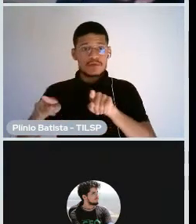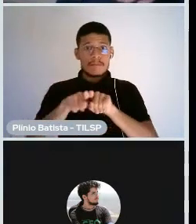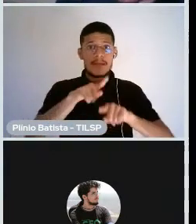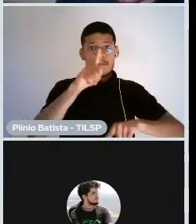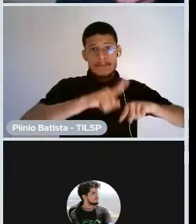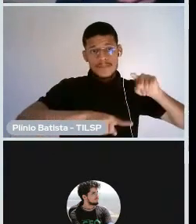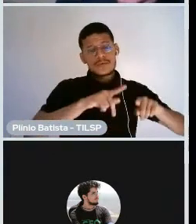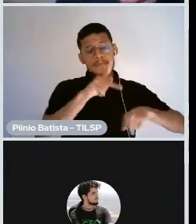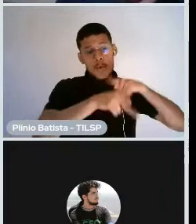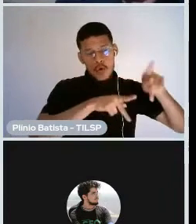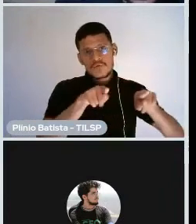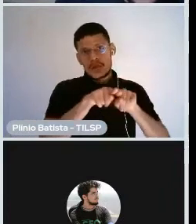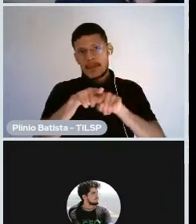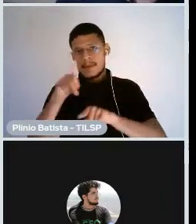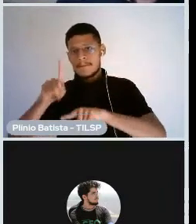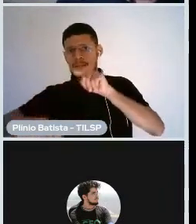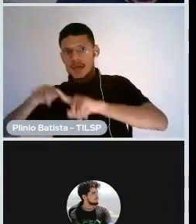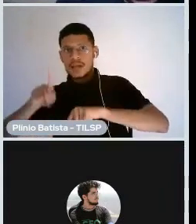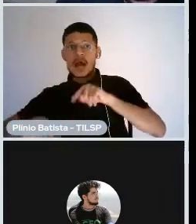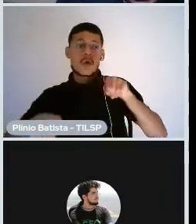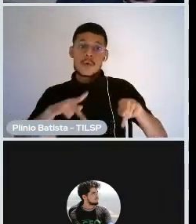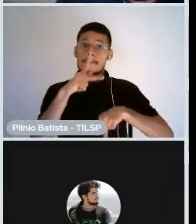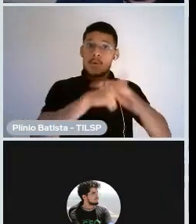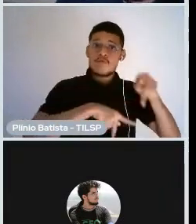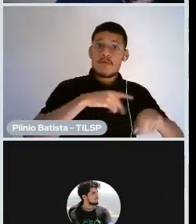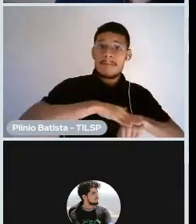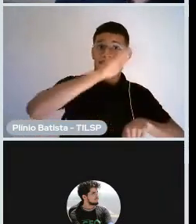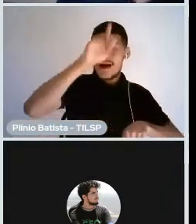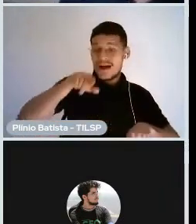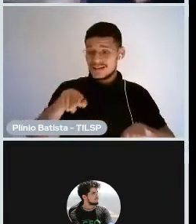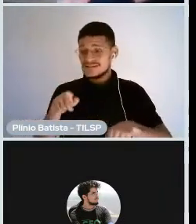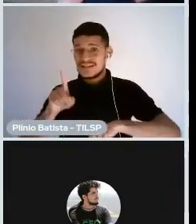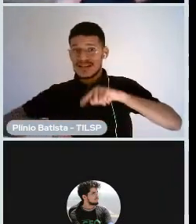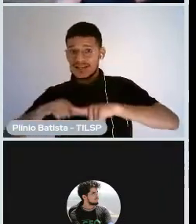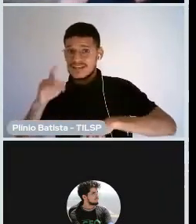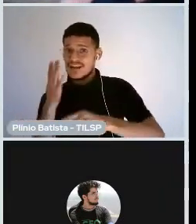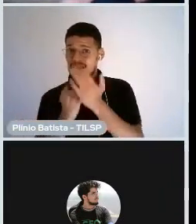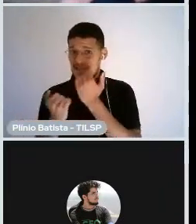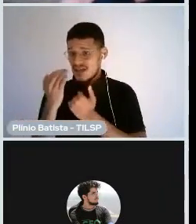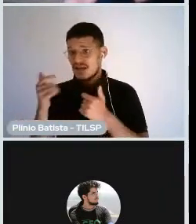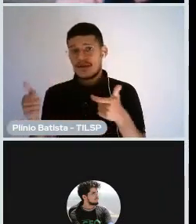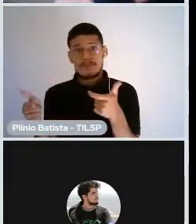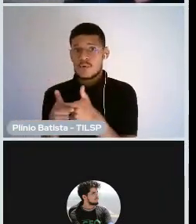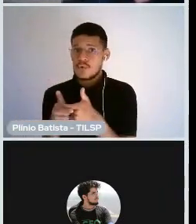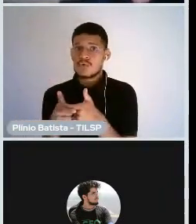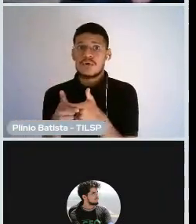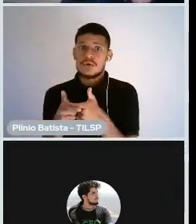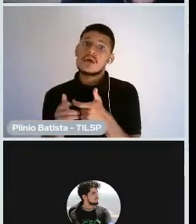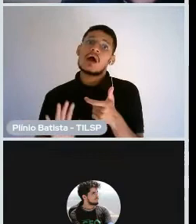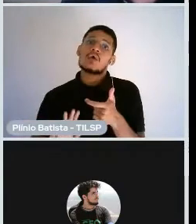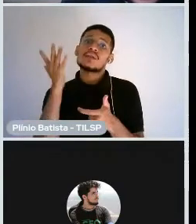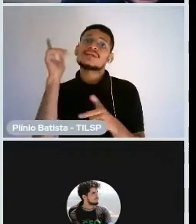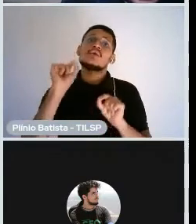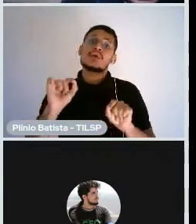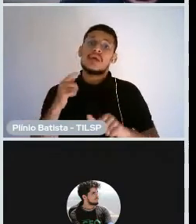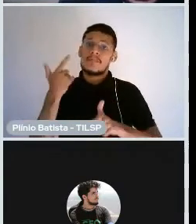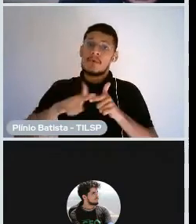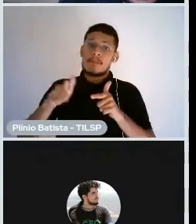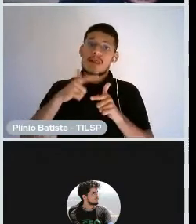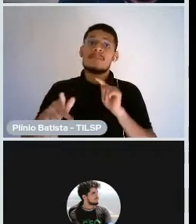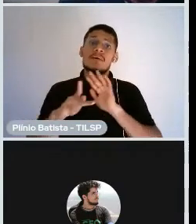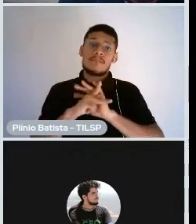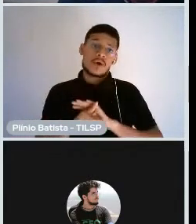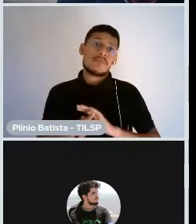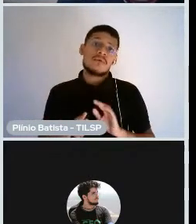A população ela ia passar a quantidade de recursos que a gente tem. Tá? E aí ia acontecer muitos problemas em consequência